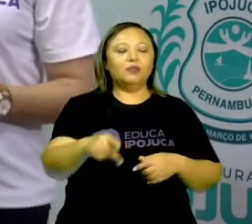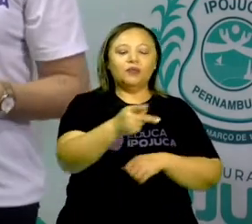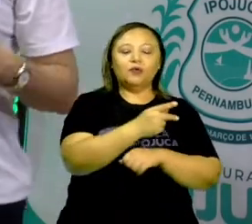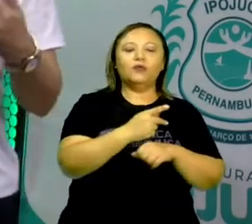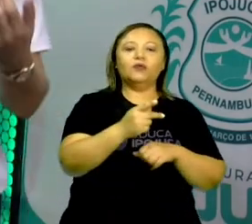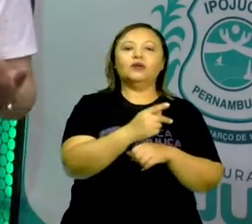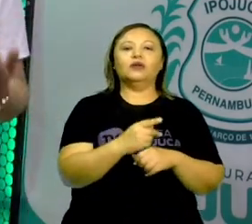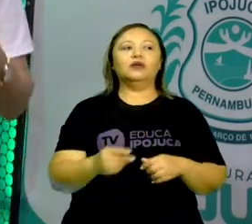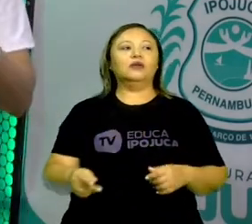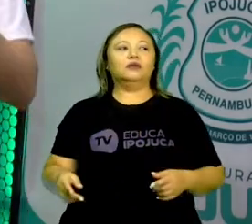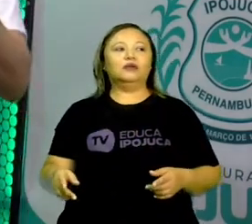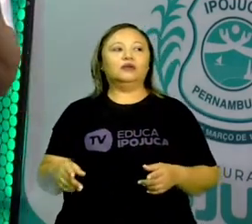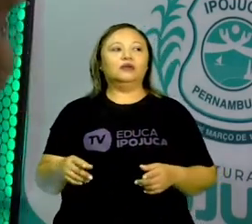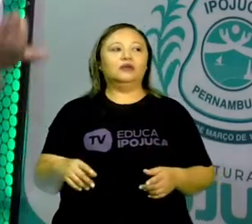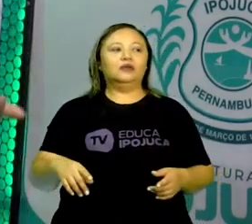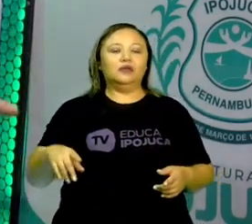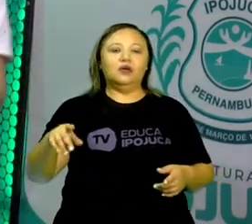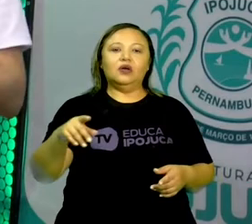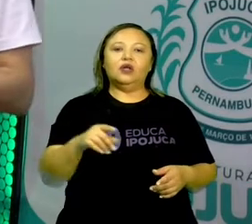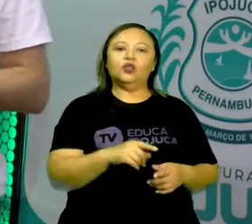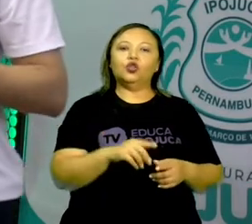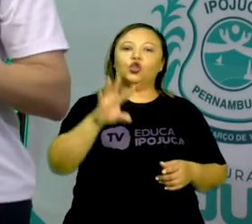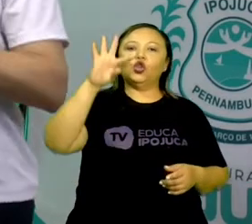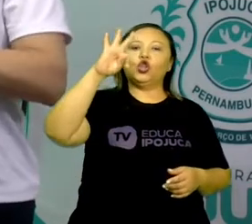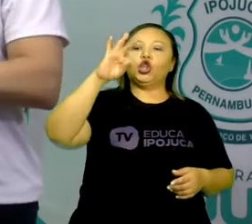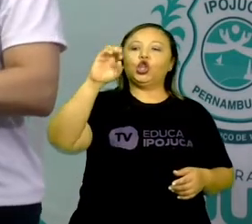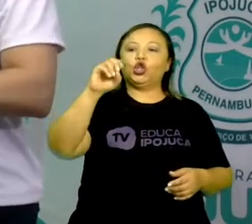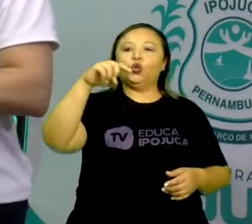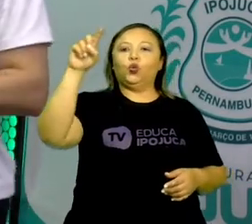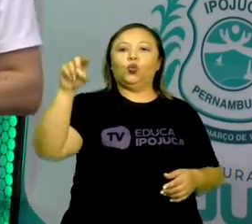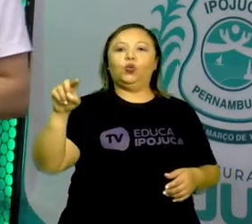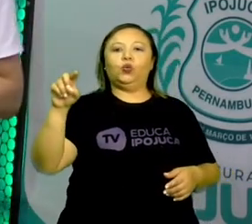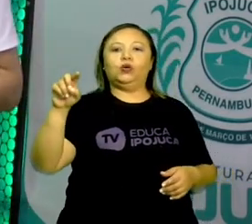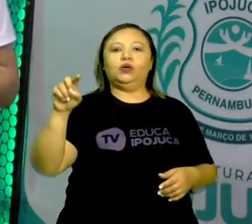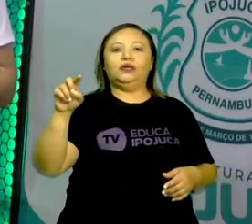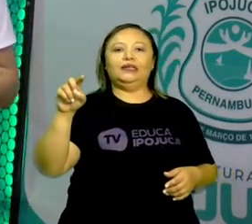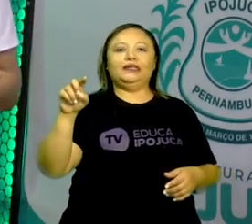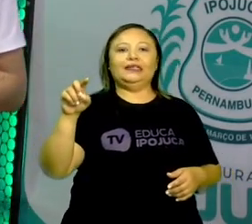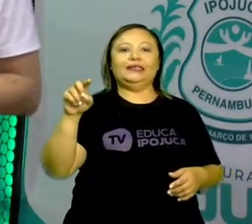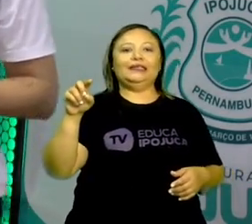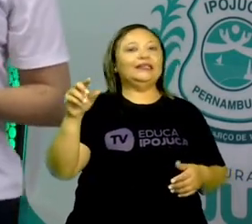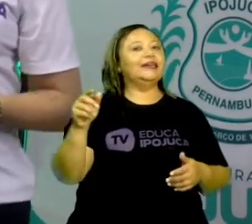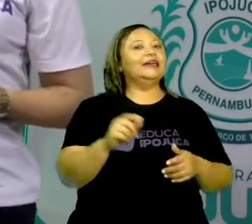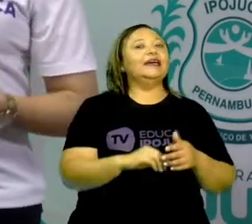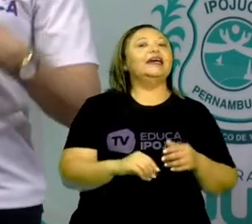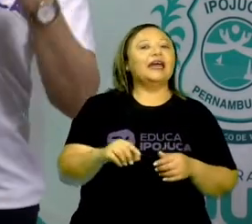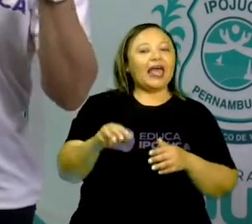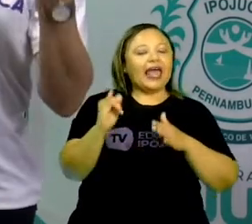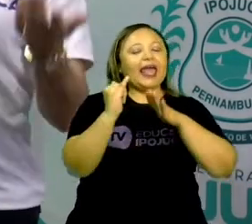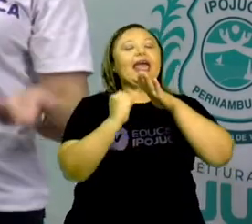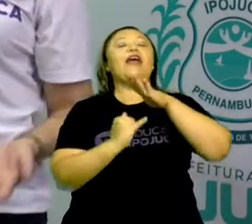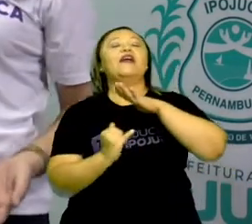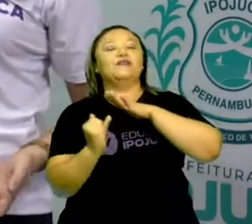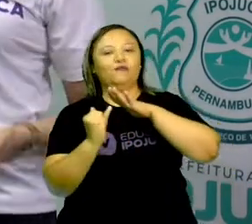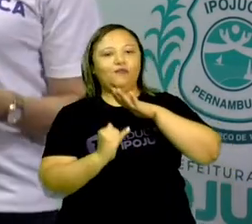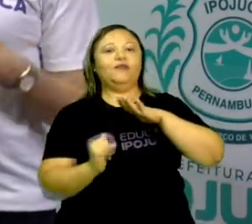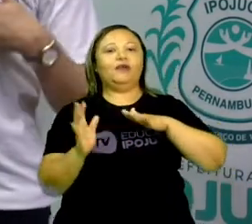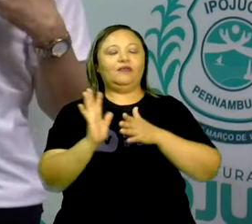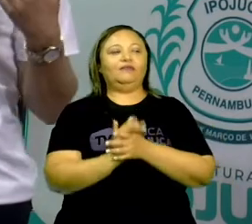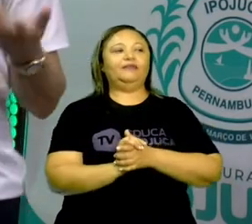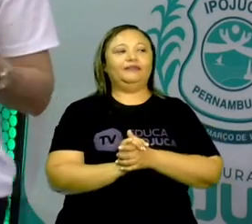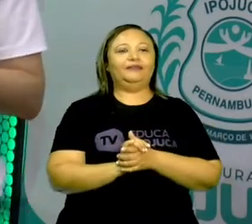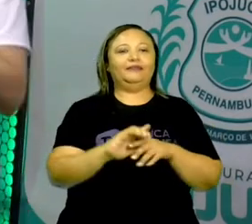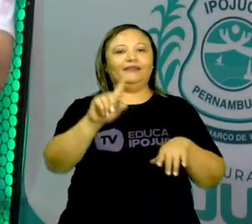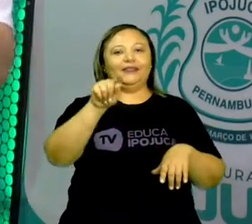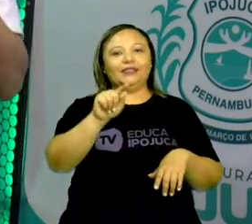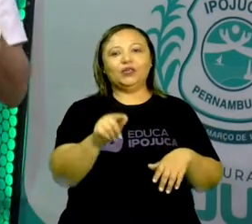uma figurinha, o tô no lugar do estou. Veja que esse tô faz parte de uma linguagem menos formal. Então